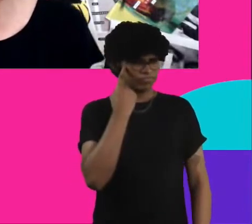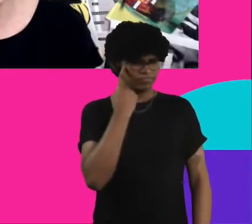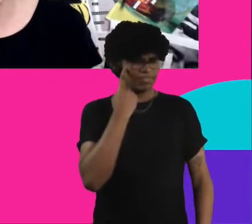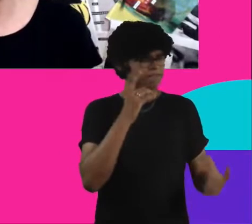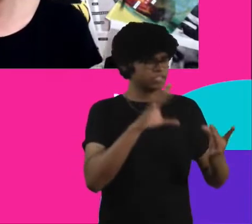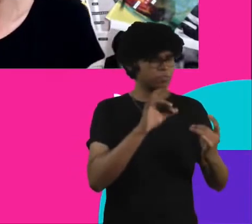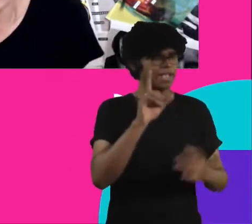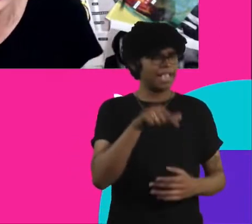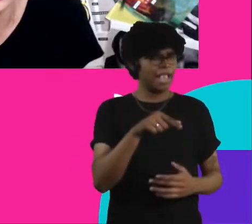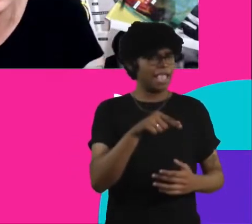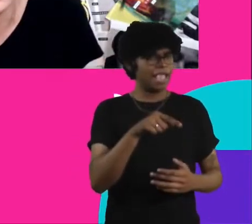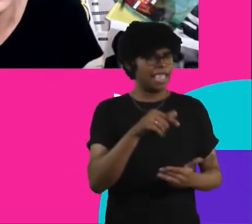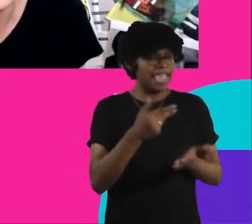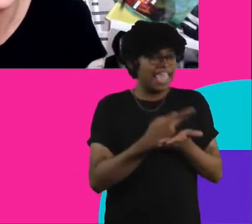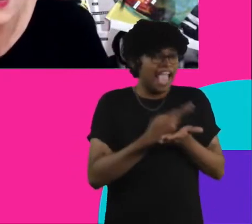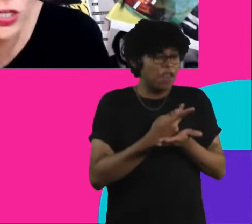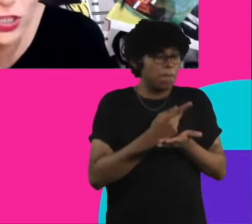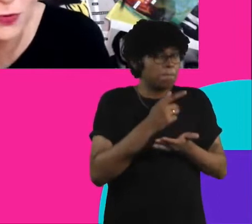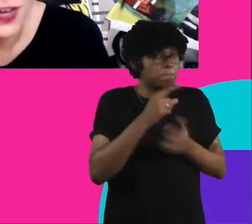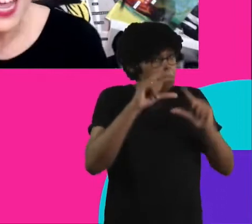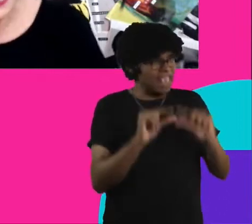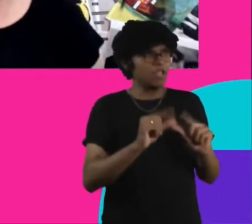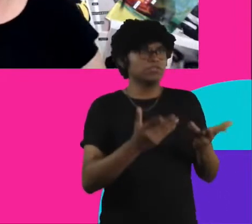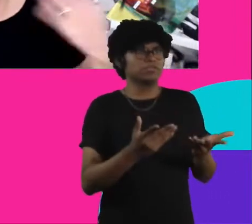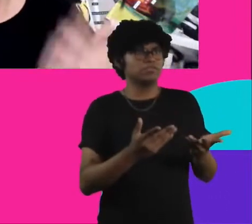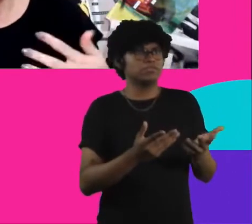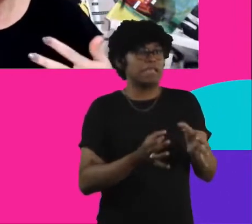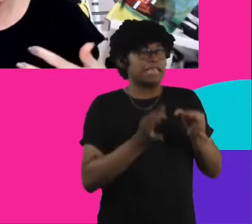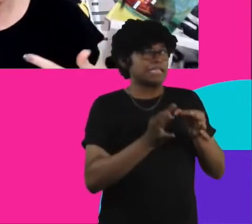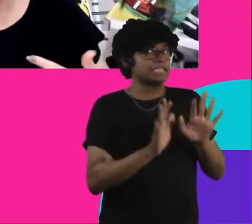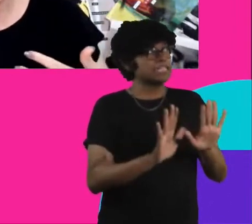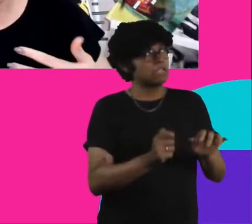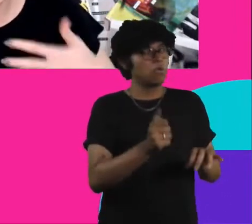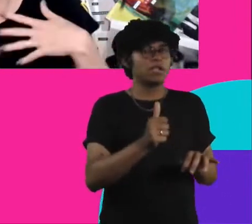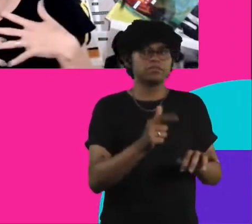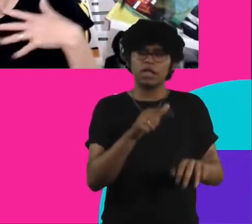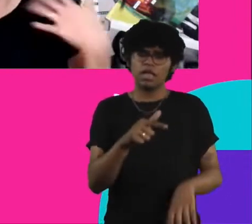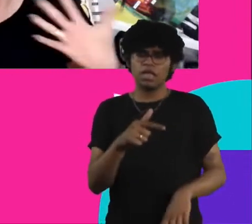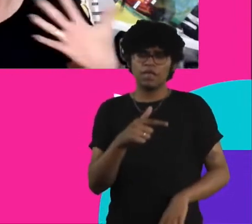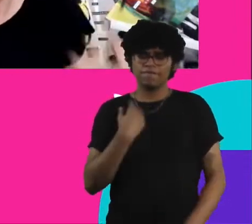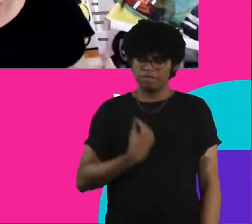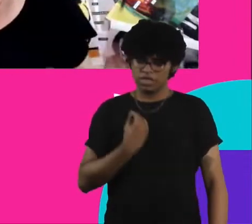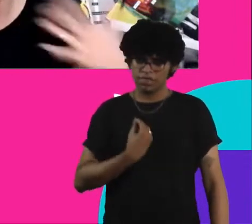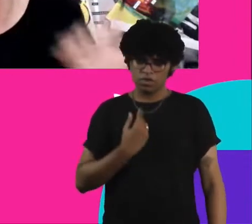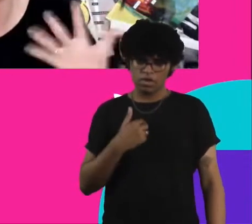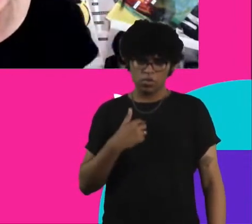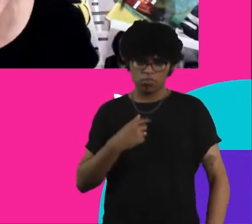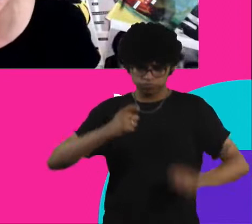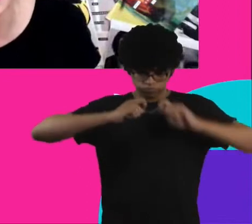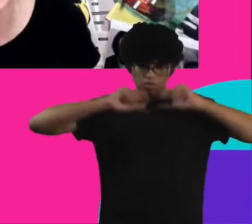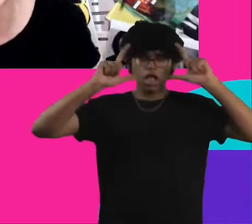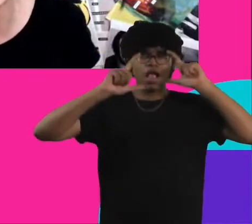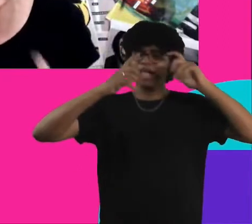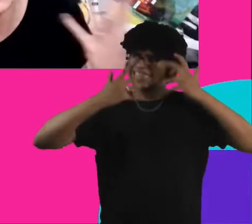de eu estar menos errado. Isso é ótimo. Isso é ótimo. Eu vivo para, assim, eu acordo todo dia